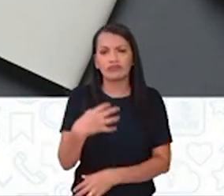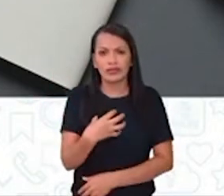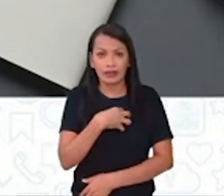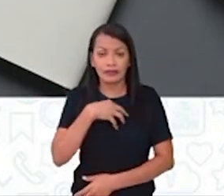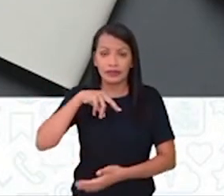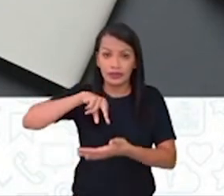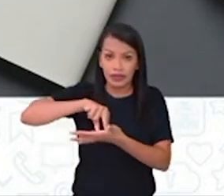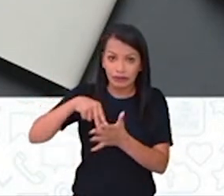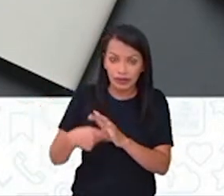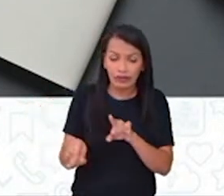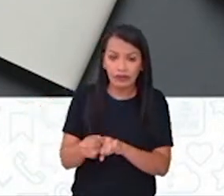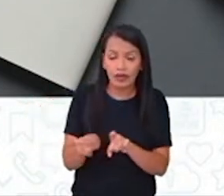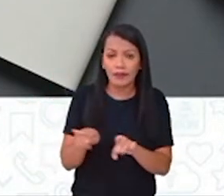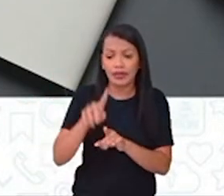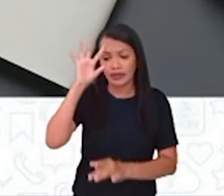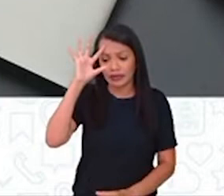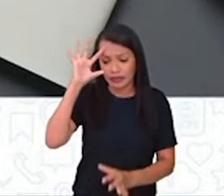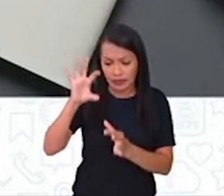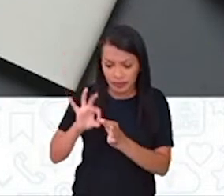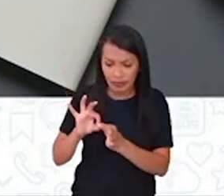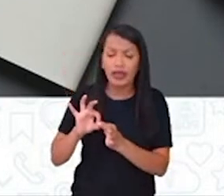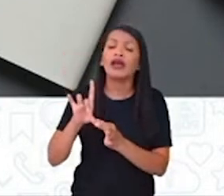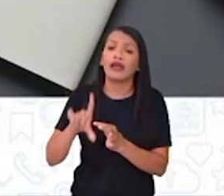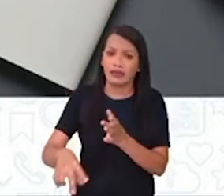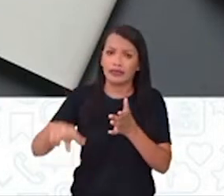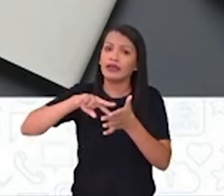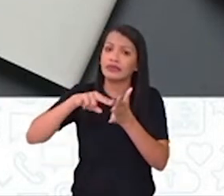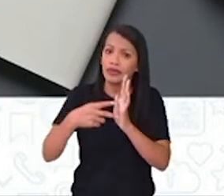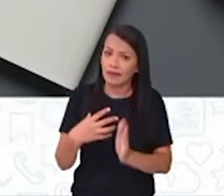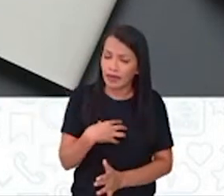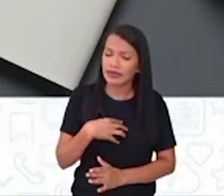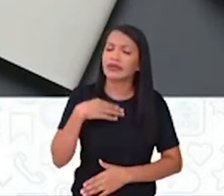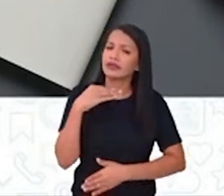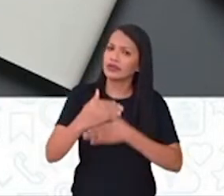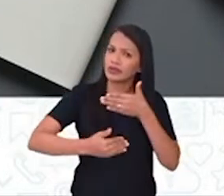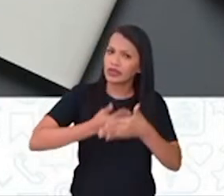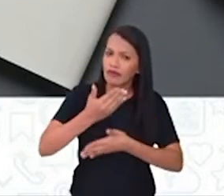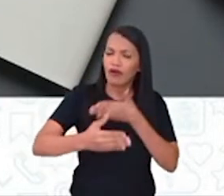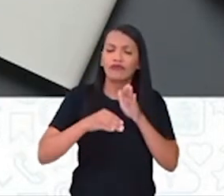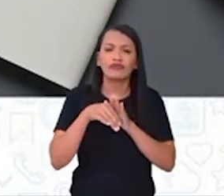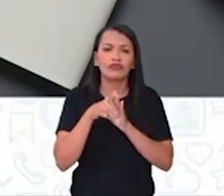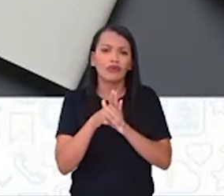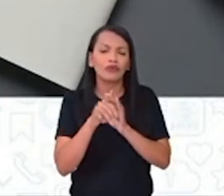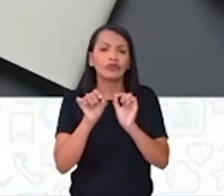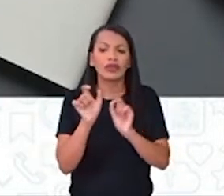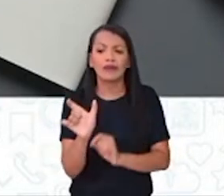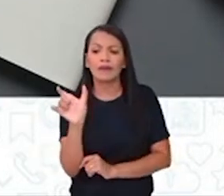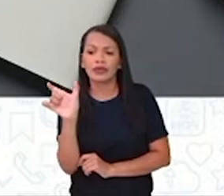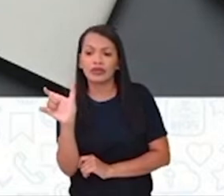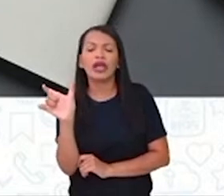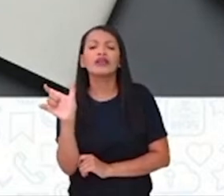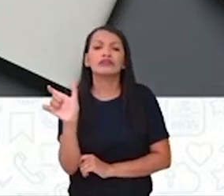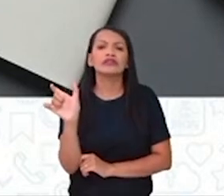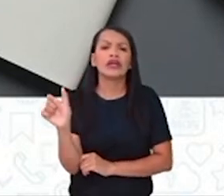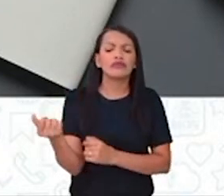e em sua compreensão. É por meio da semântica que se desenvolvem os conceitos como de palavras